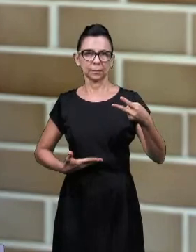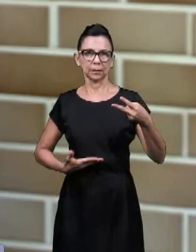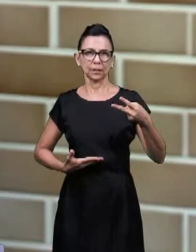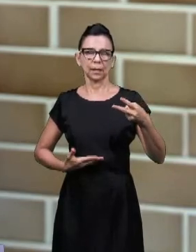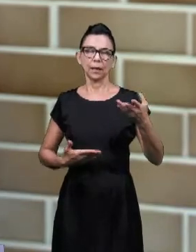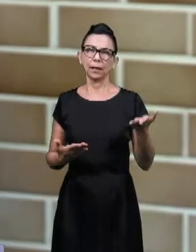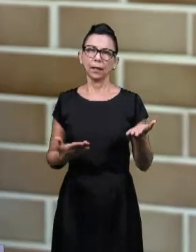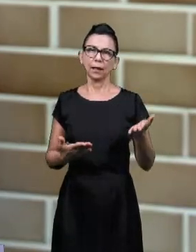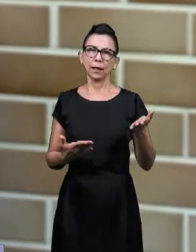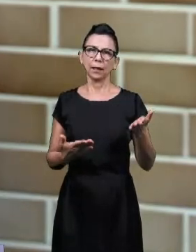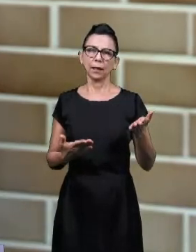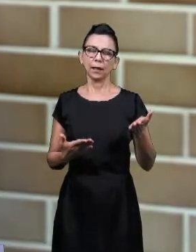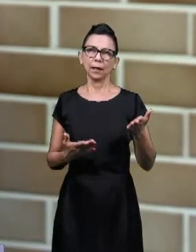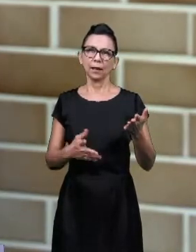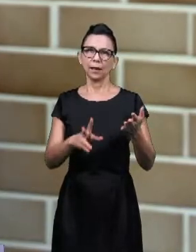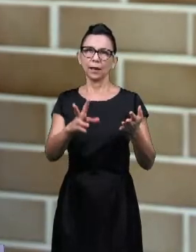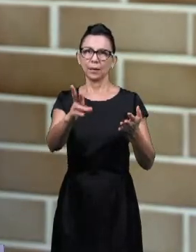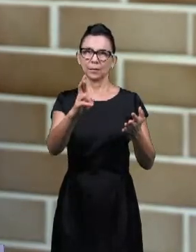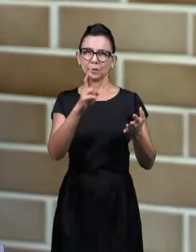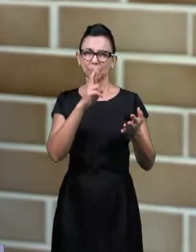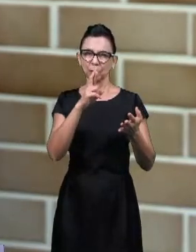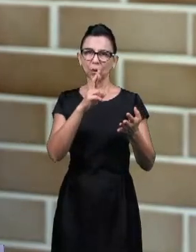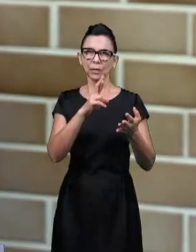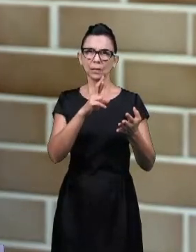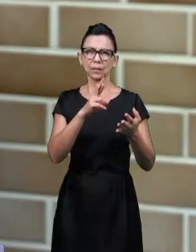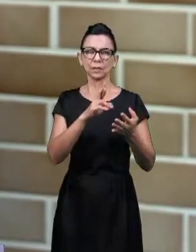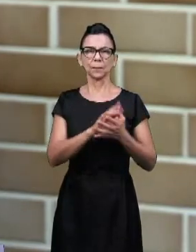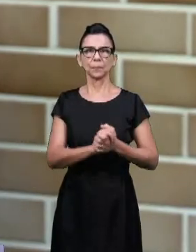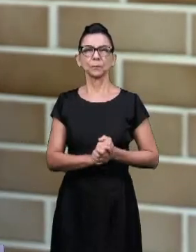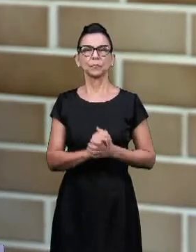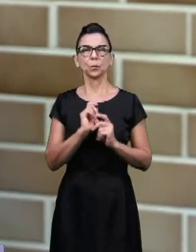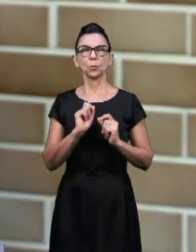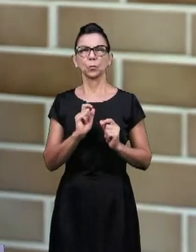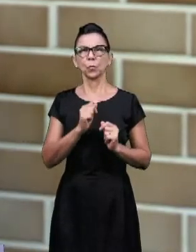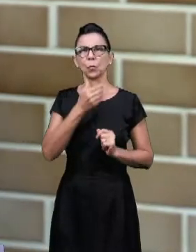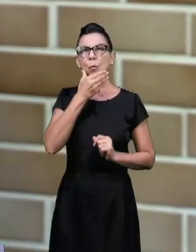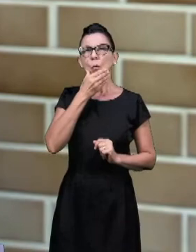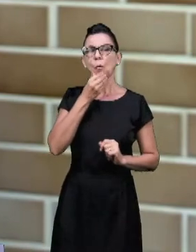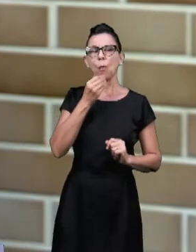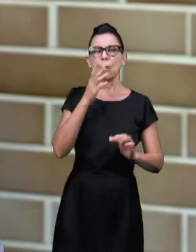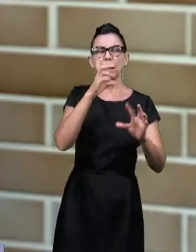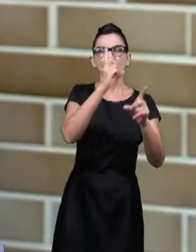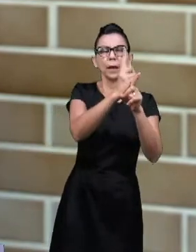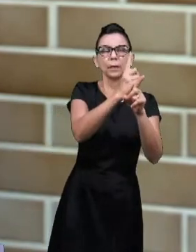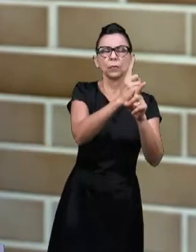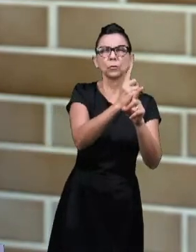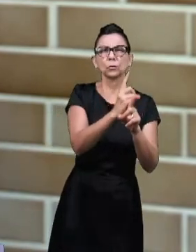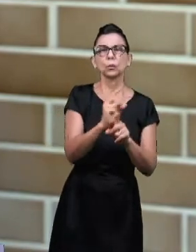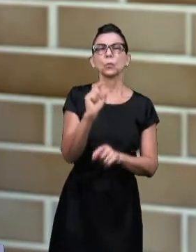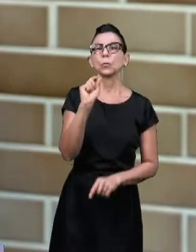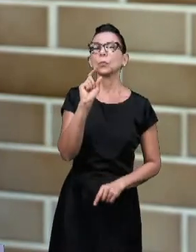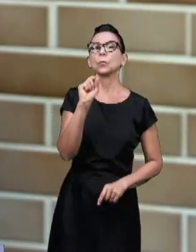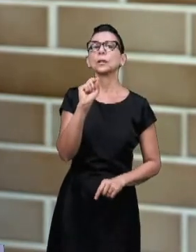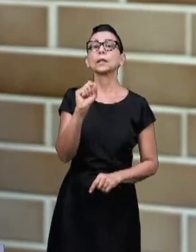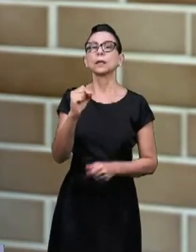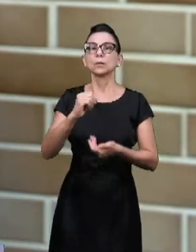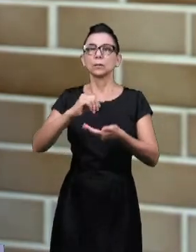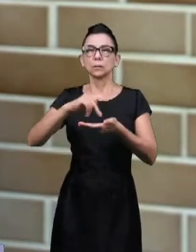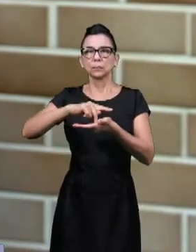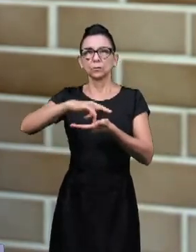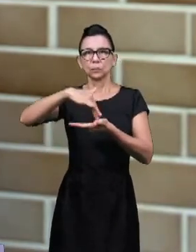resposta à nossa pergunta, porque um homem achou, e mais, o que ele achou o tesouro, que é